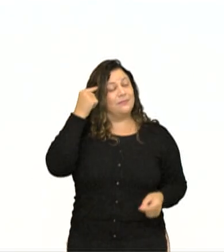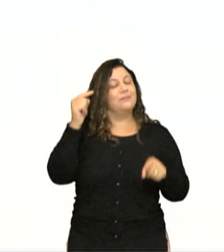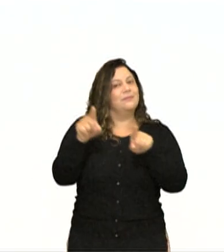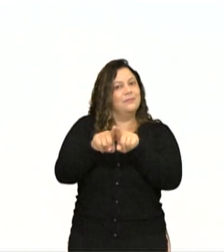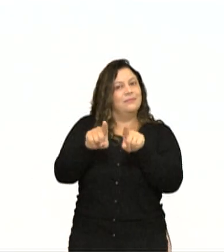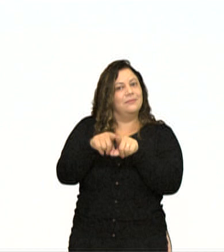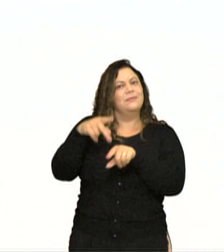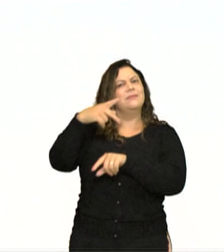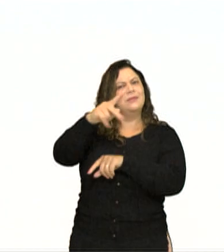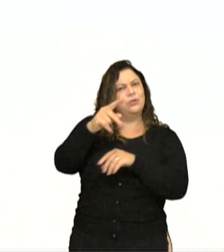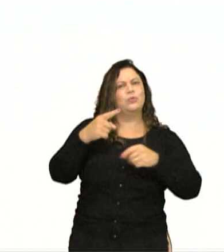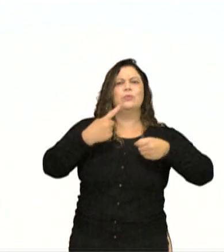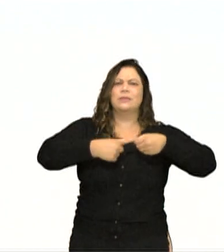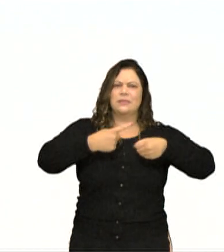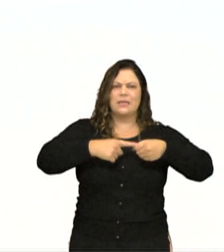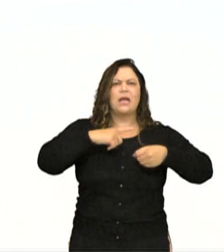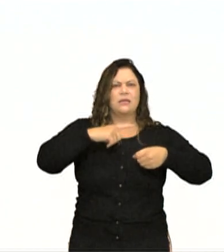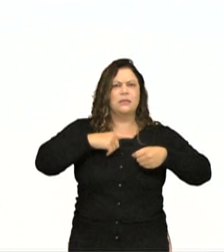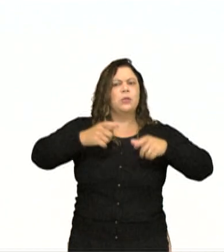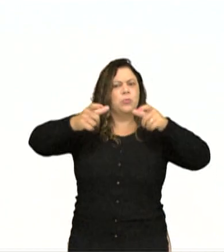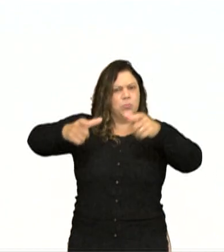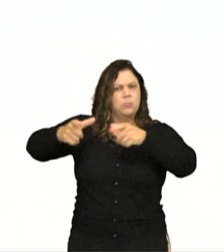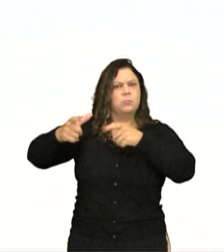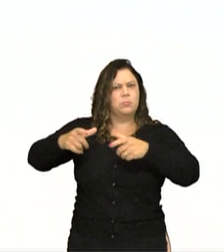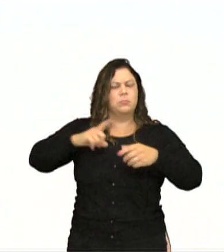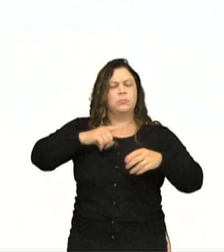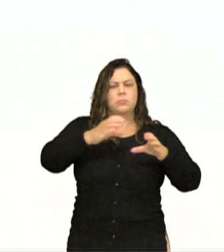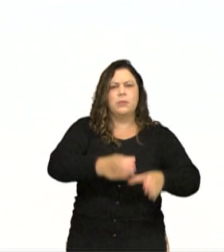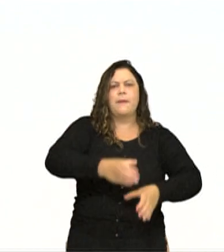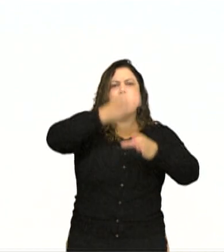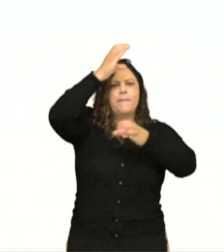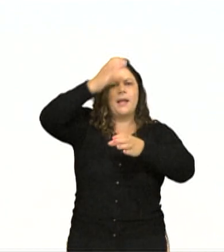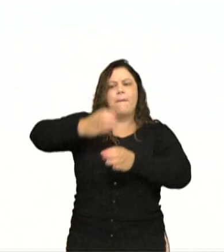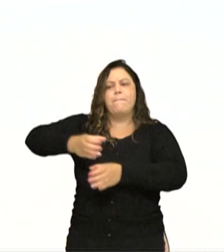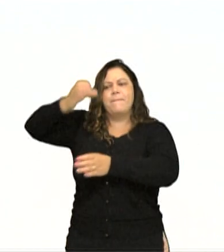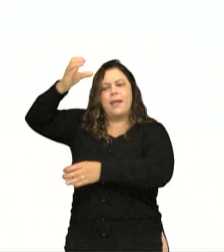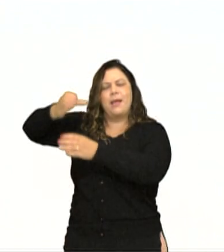sua cidade tem algum lugar que tem essas colunas, tá bom?